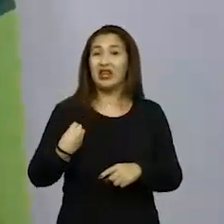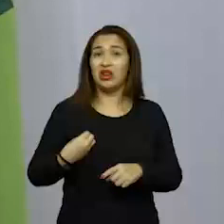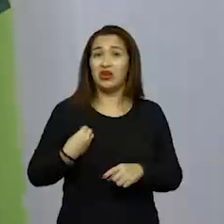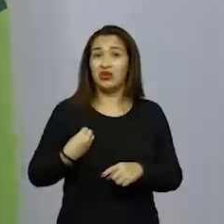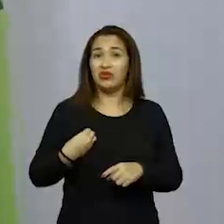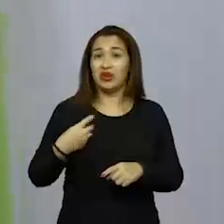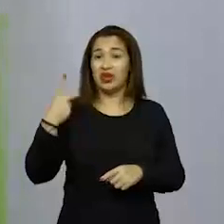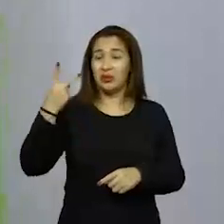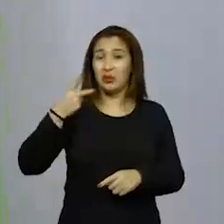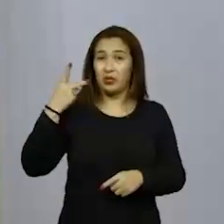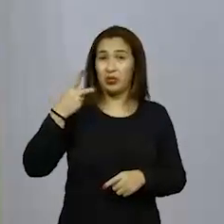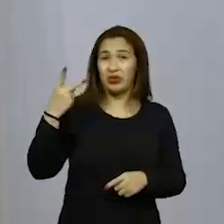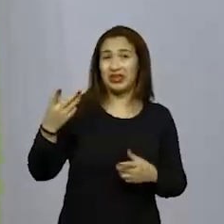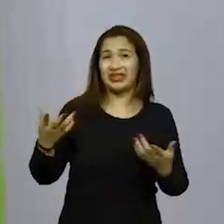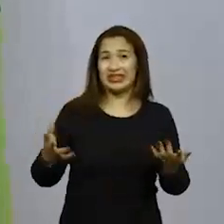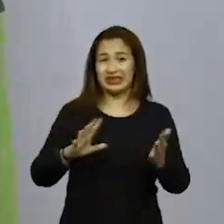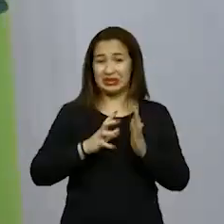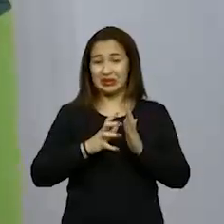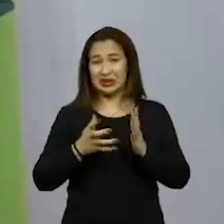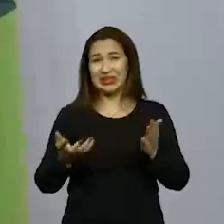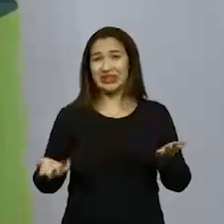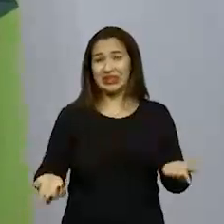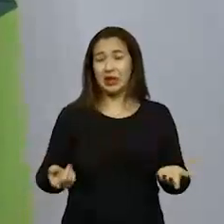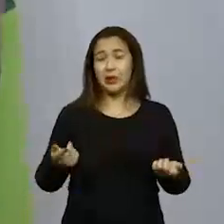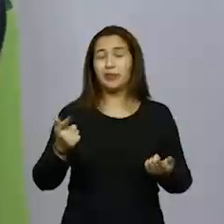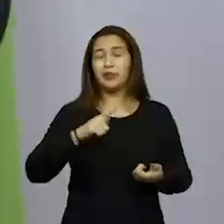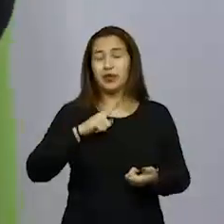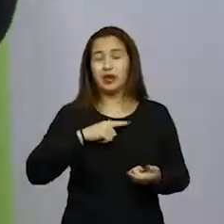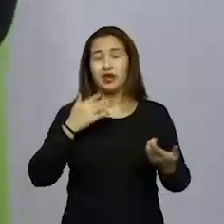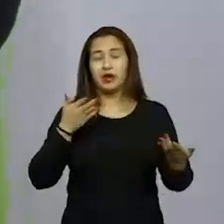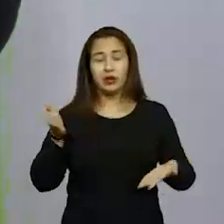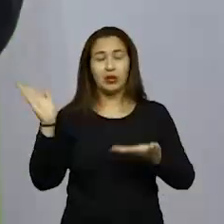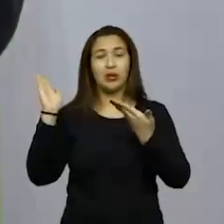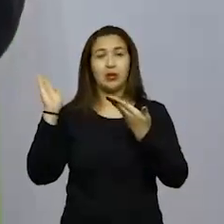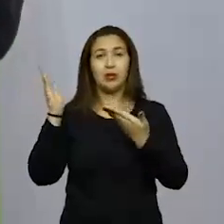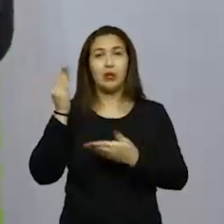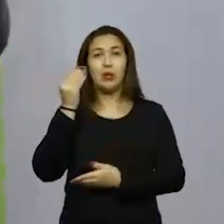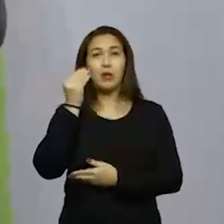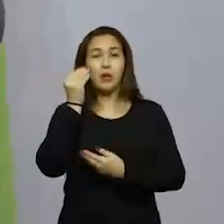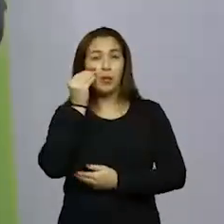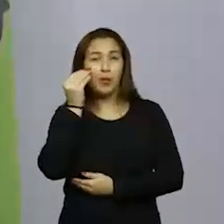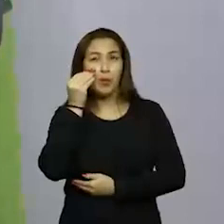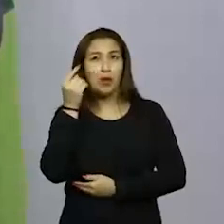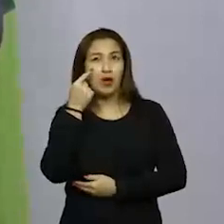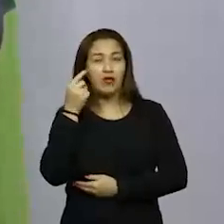agora tenho e vou mostrar para os senhores o valor disso tudo,